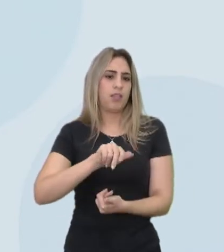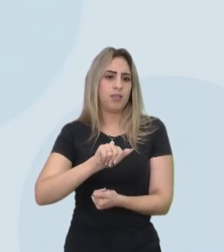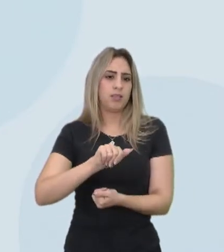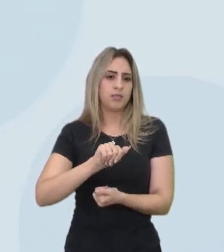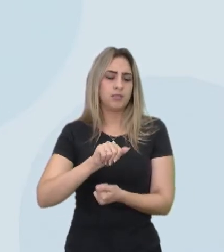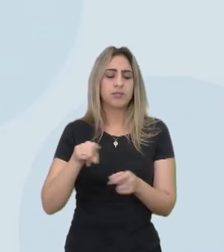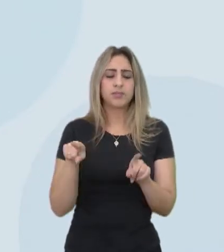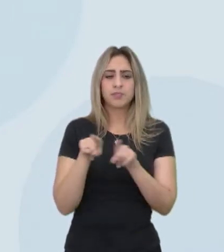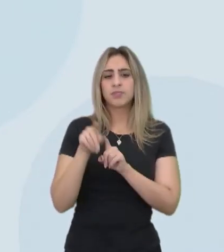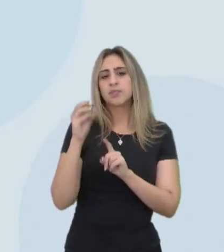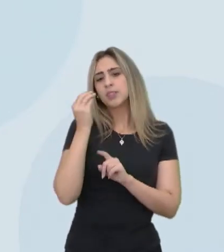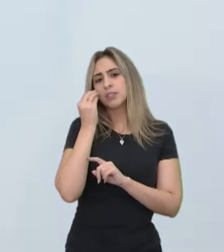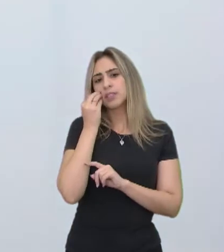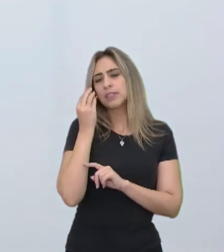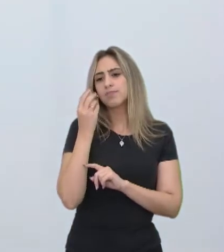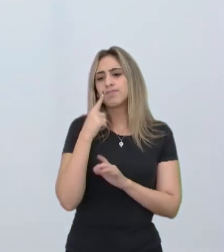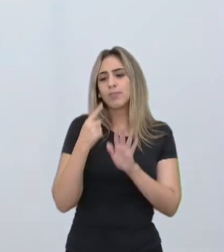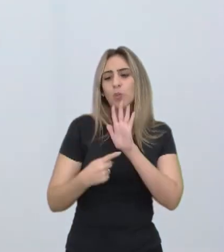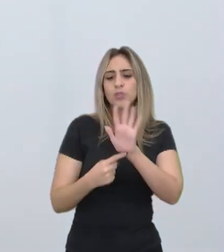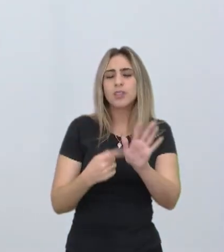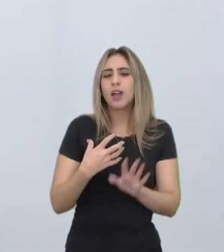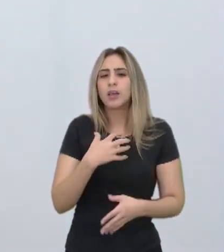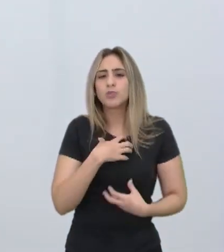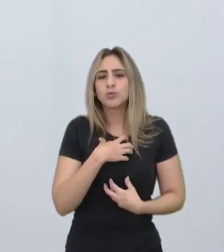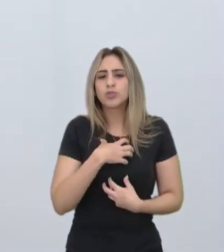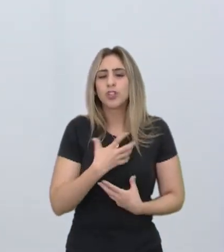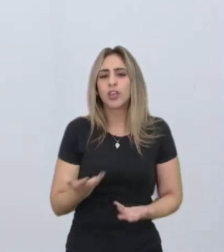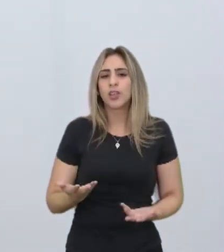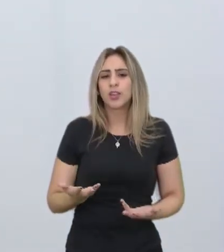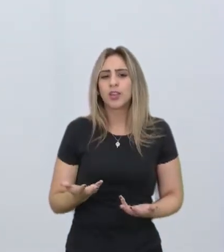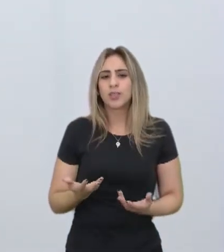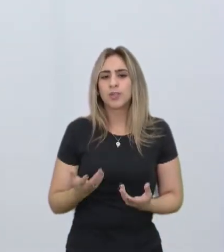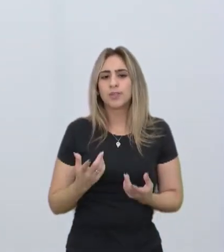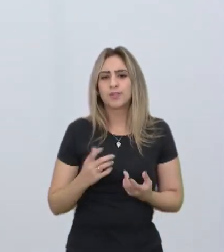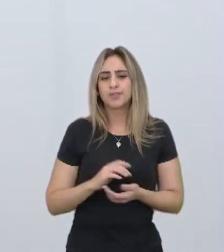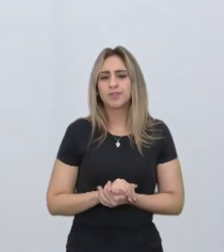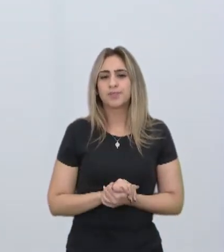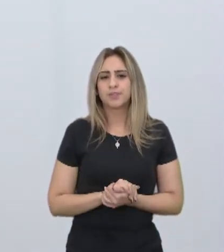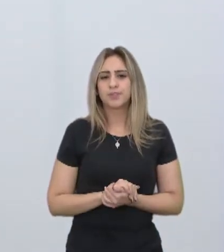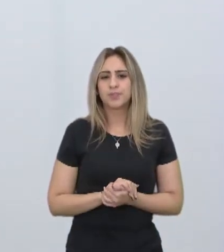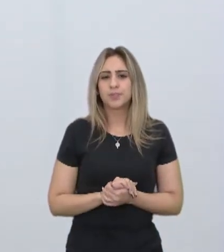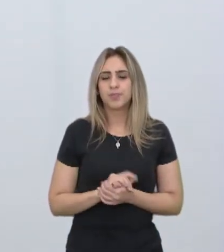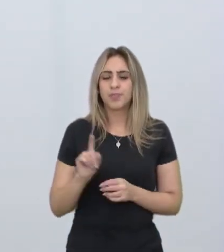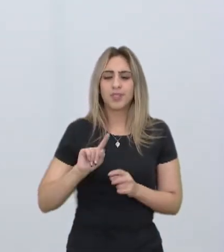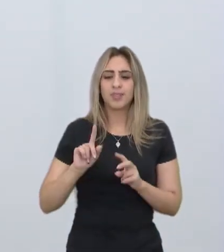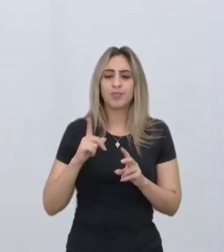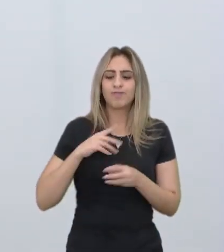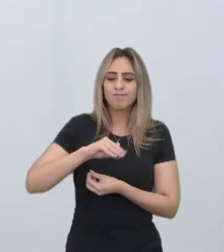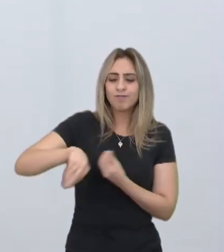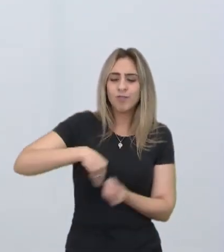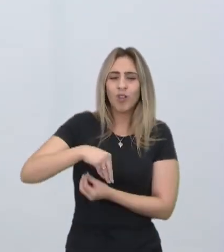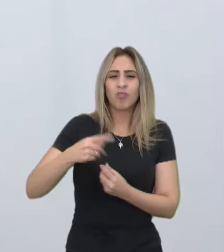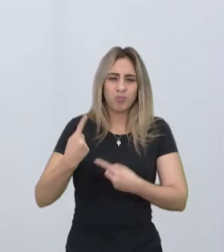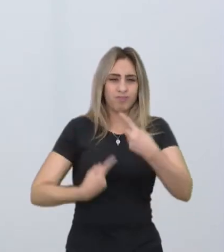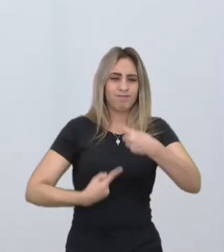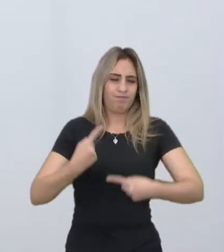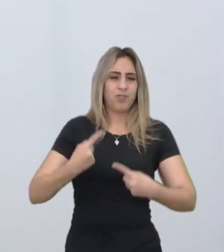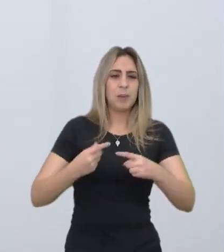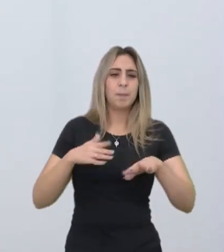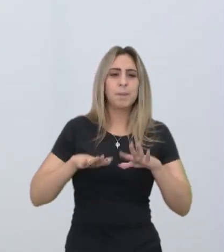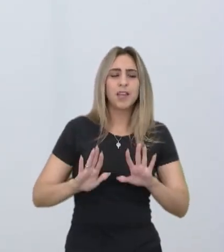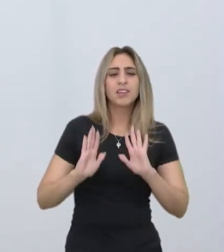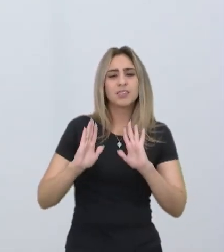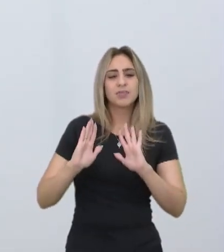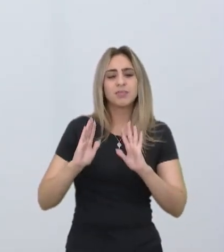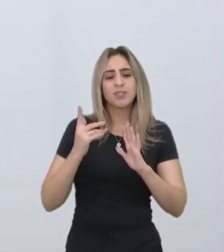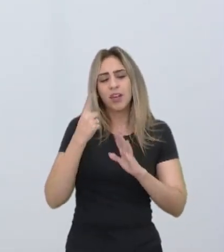e tentando mostrar isso de uma forma o menos política possível, né? Já